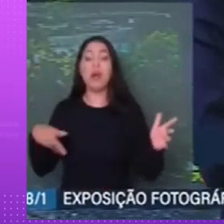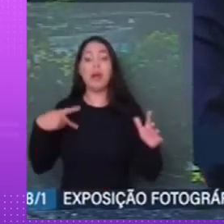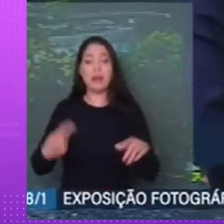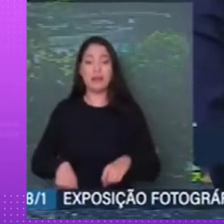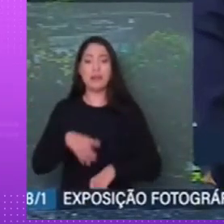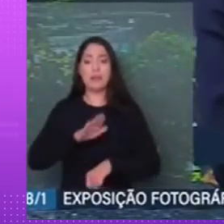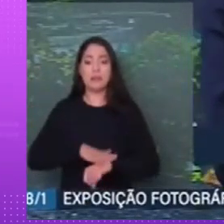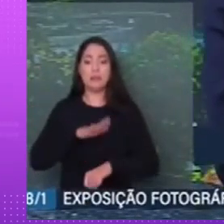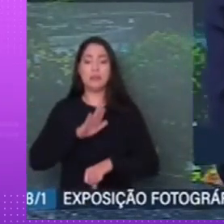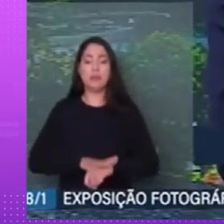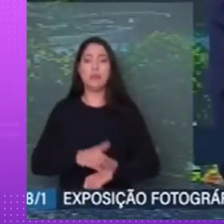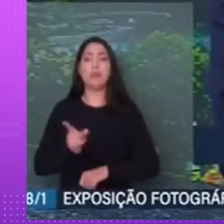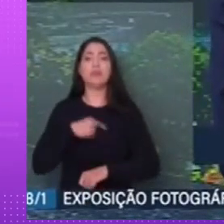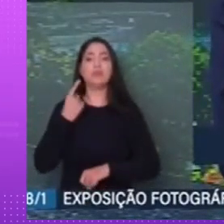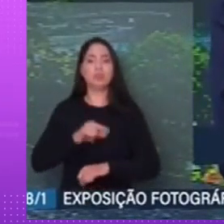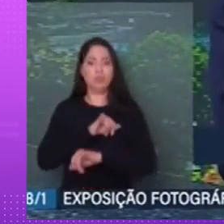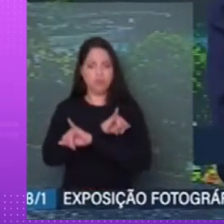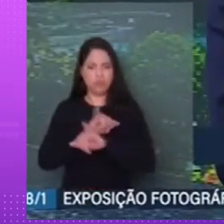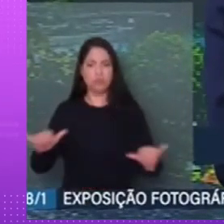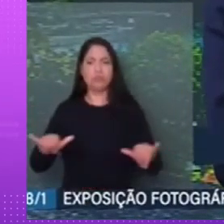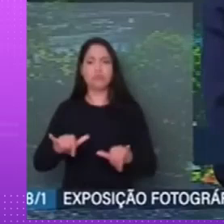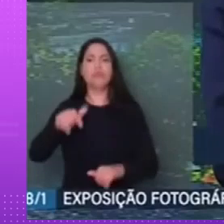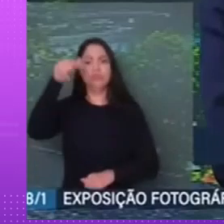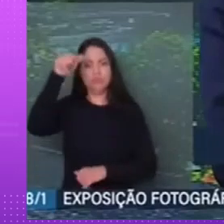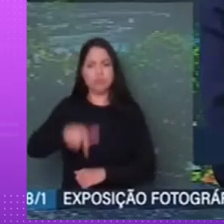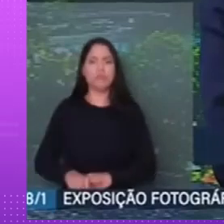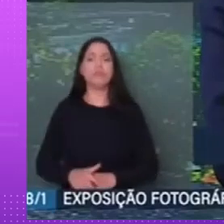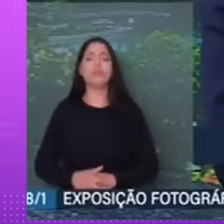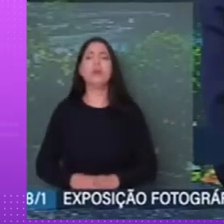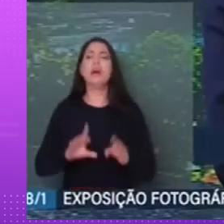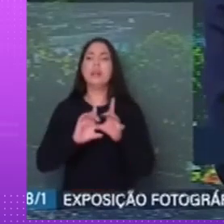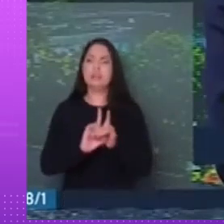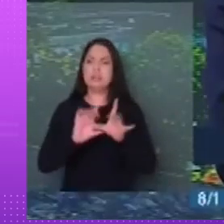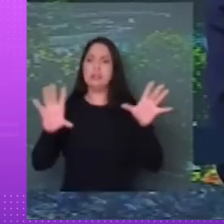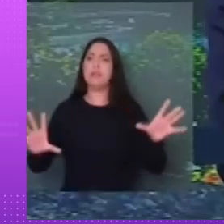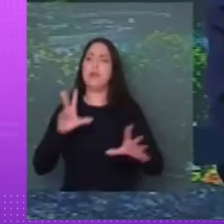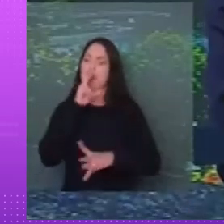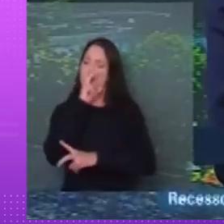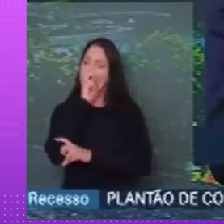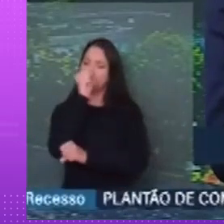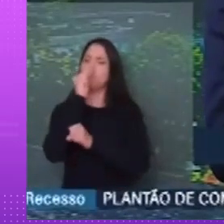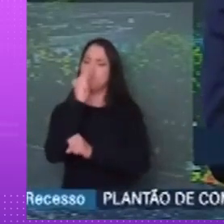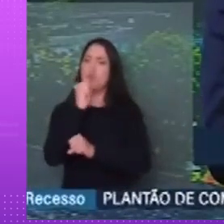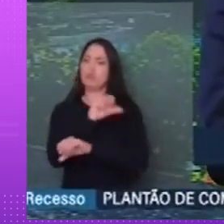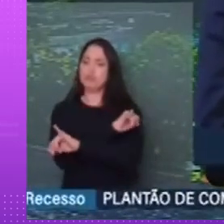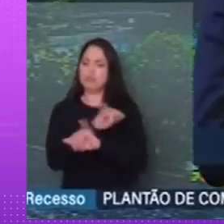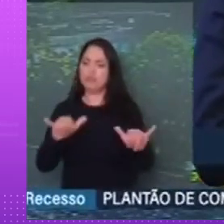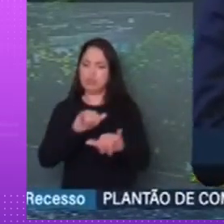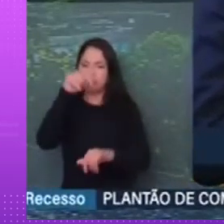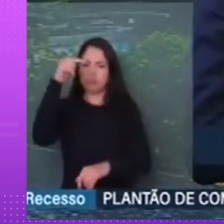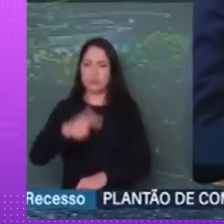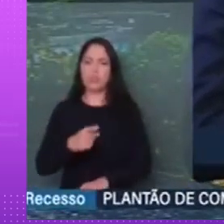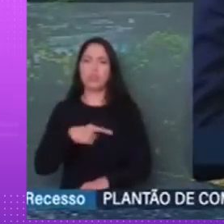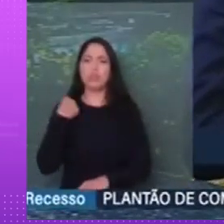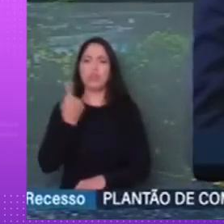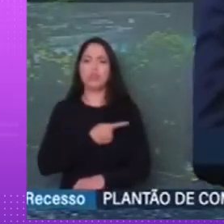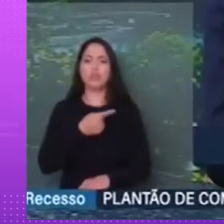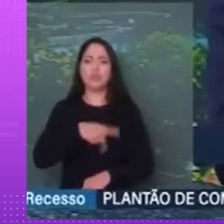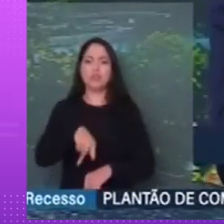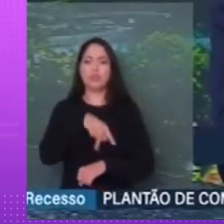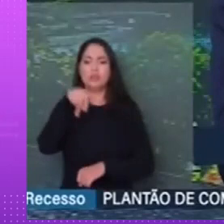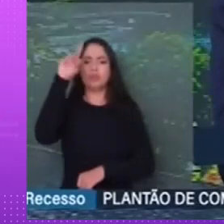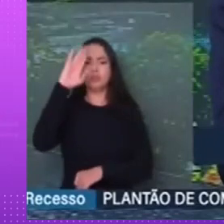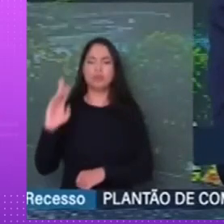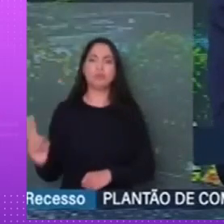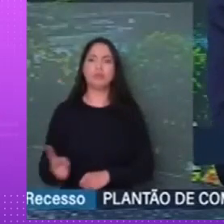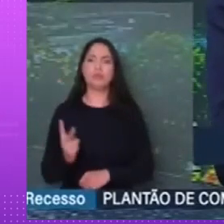de serem externadas. Sobre o ato lá em Brasília, você está acompanhando aqui na rede Jovem Pan News as falas. Daqui a